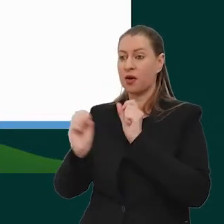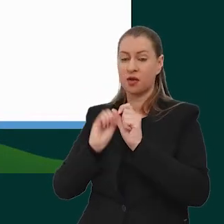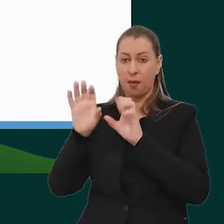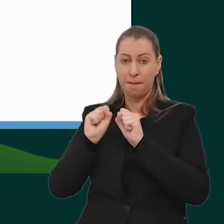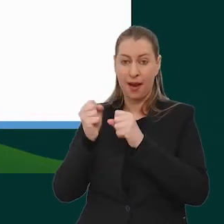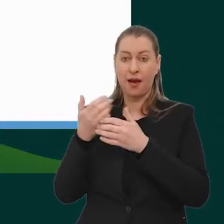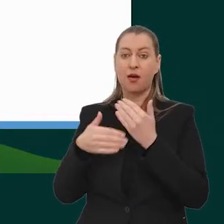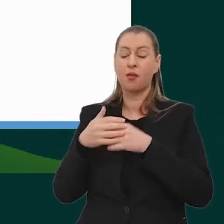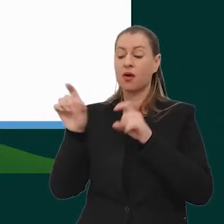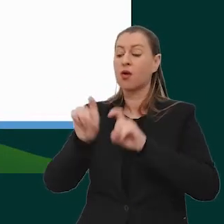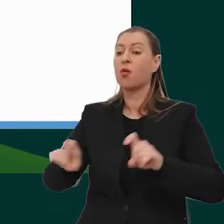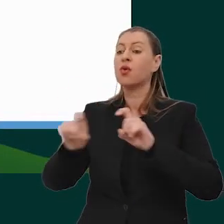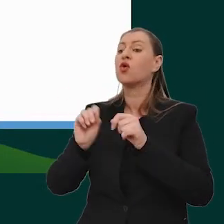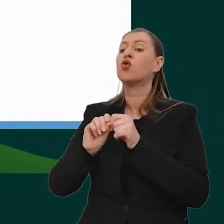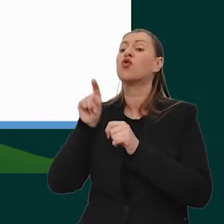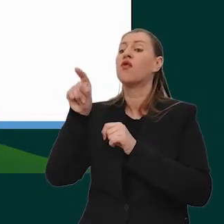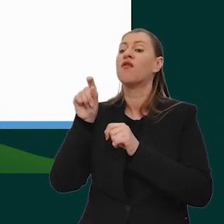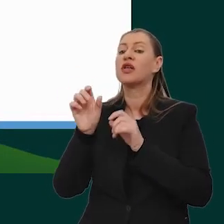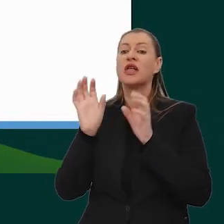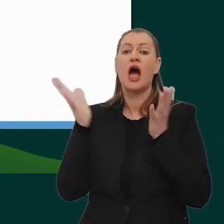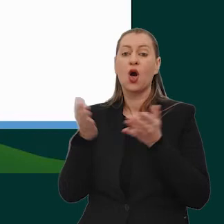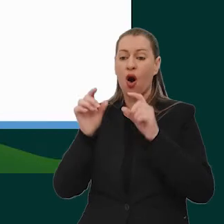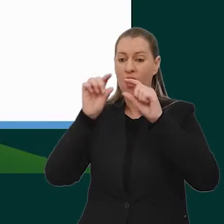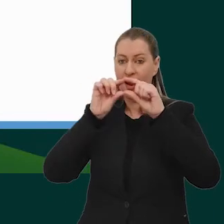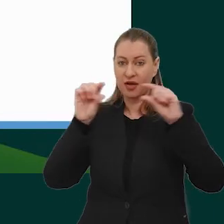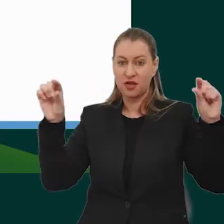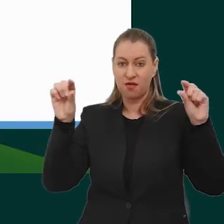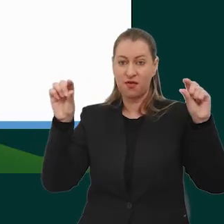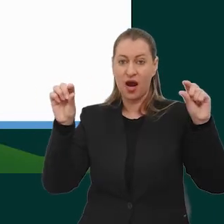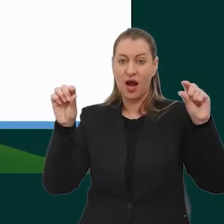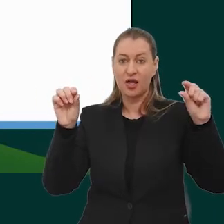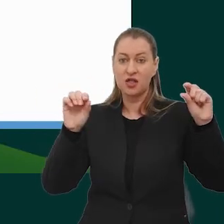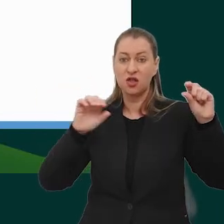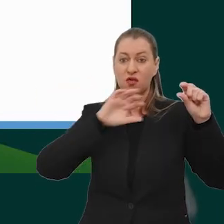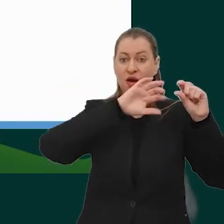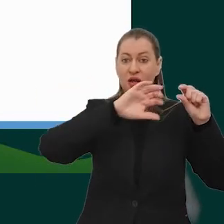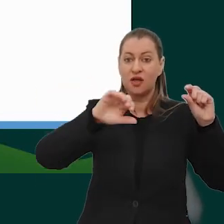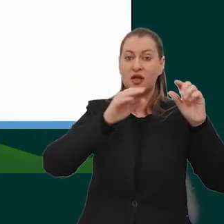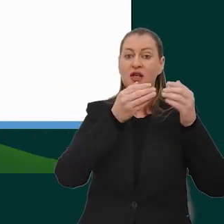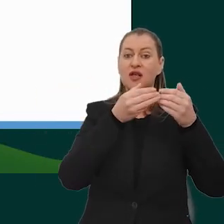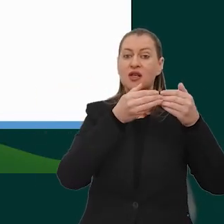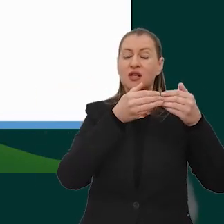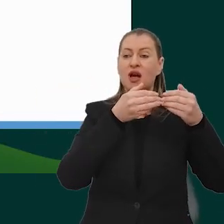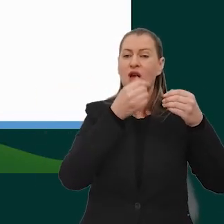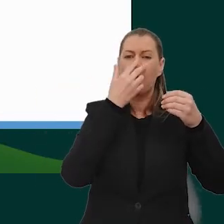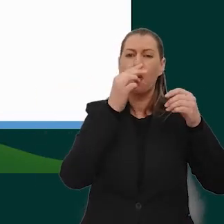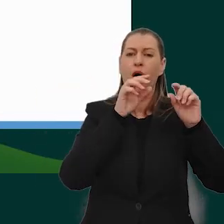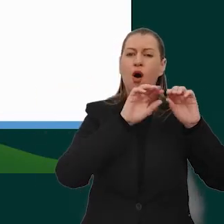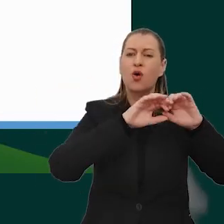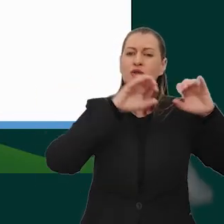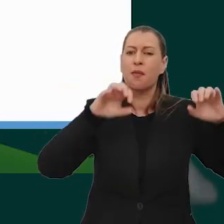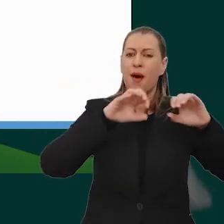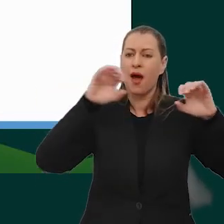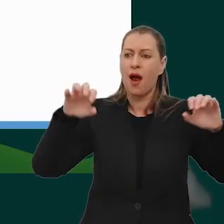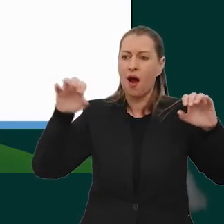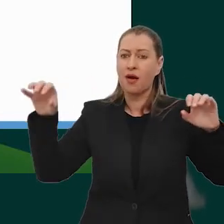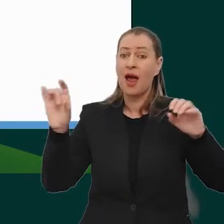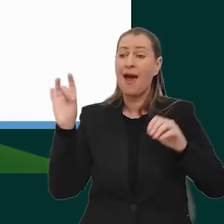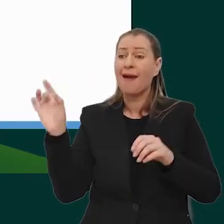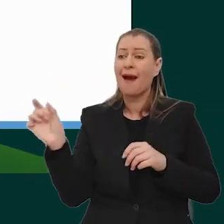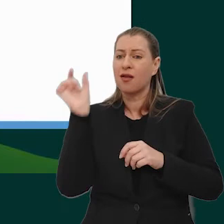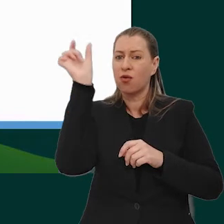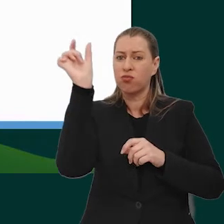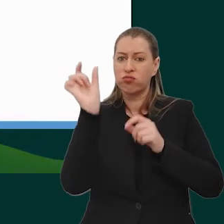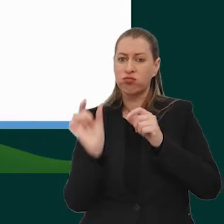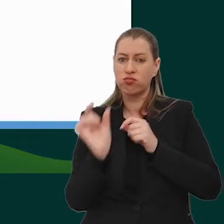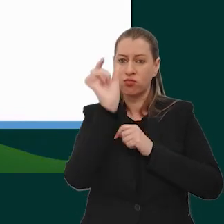ao computador, tu vai ter que fazer a quebra dessa frase por espaço. Cada um desses blocos significa uma coisa. Então, divide cada